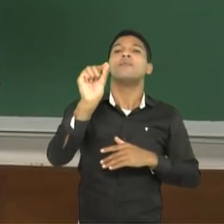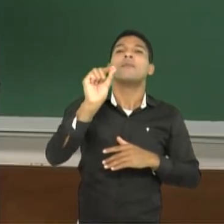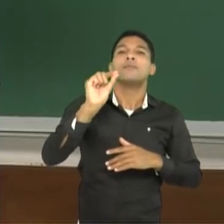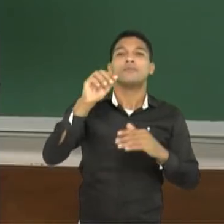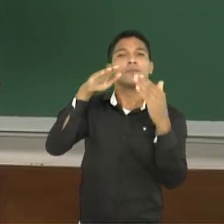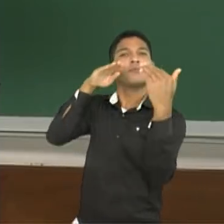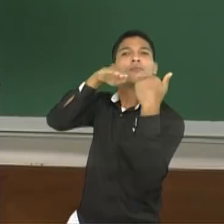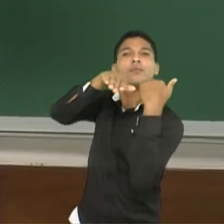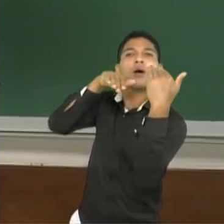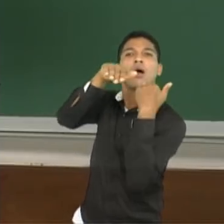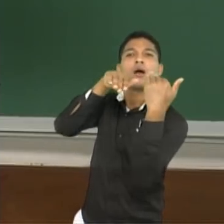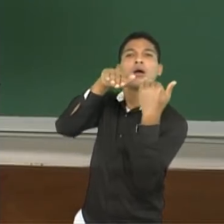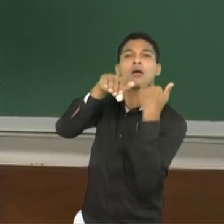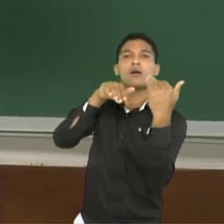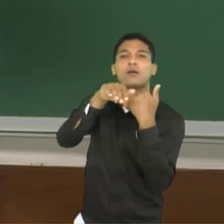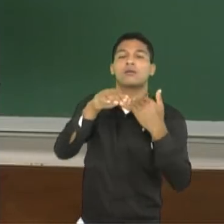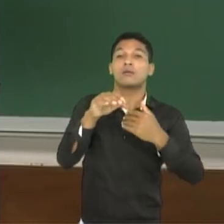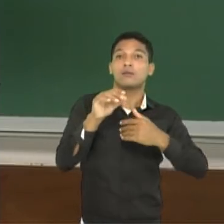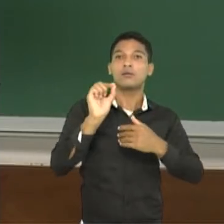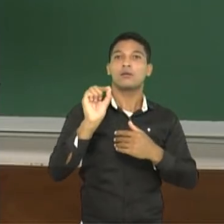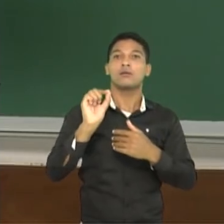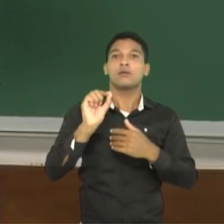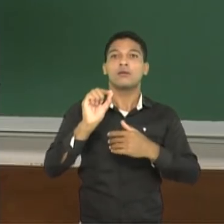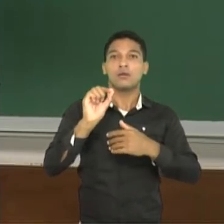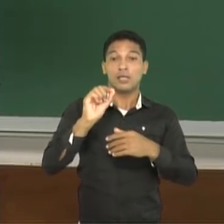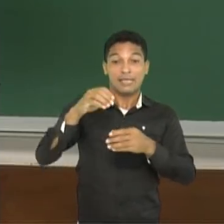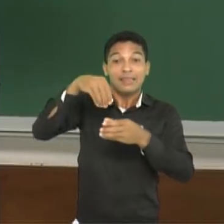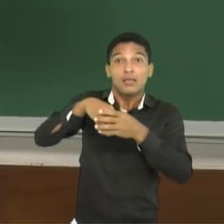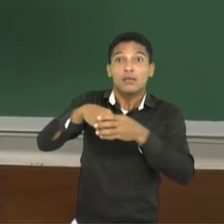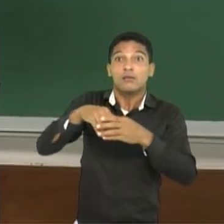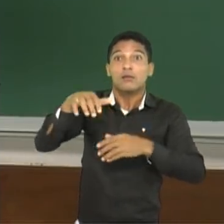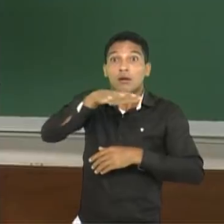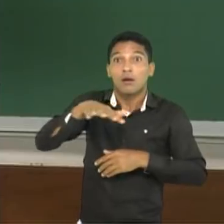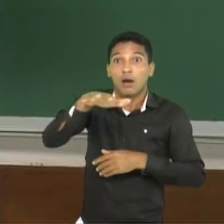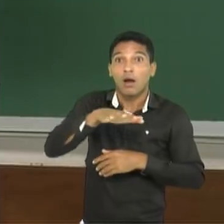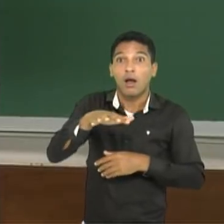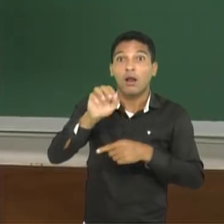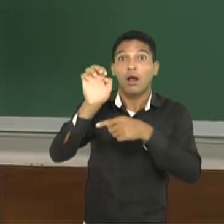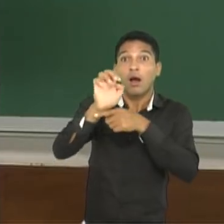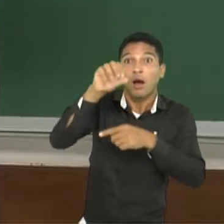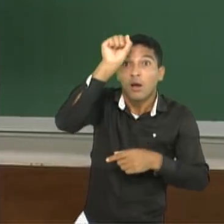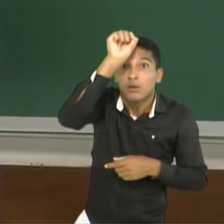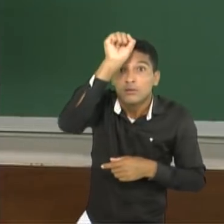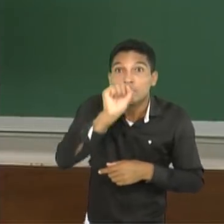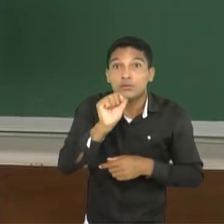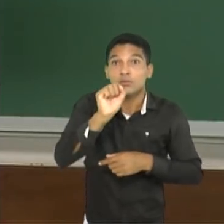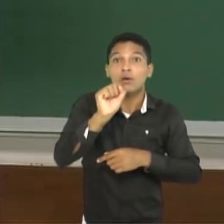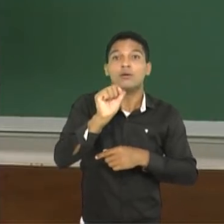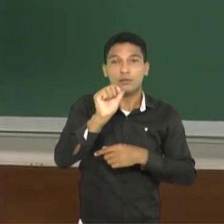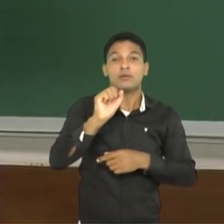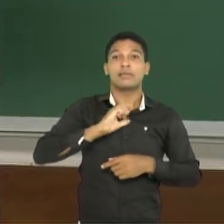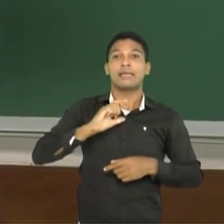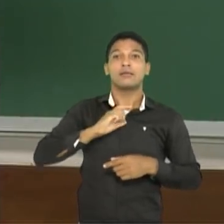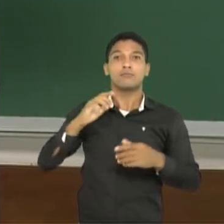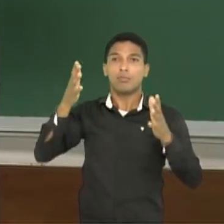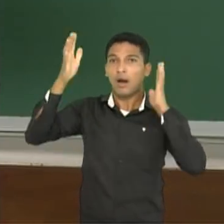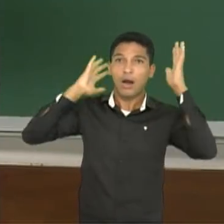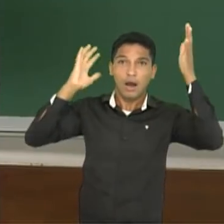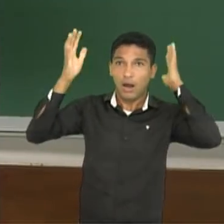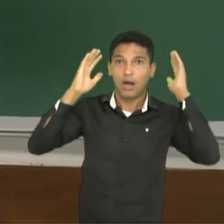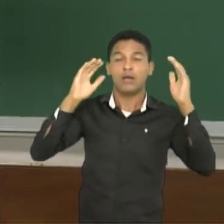matéria-prima, tanto dentro da região sul, quanto dela para outras partes do Brasil. Servida por